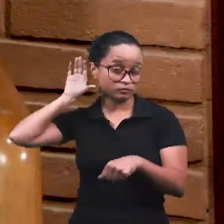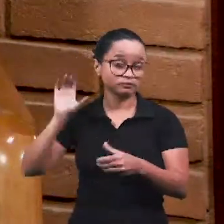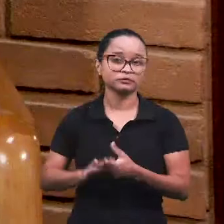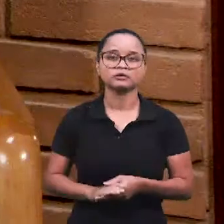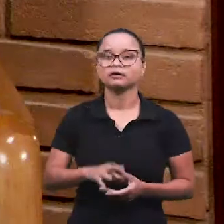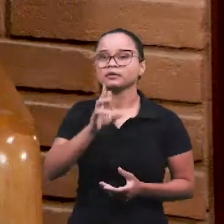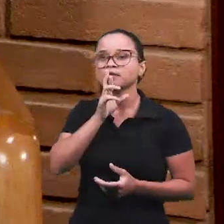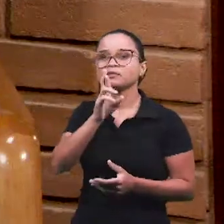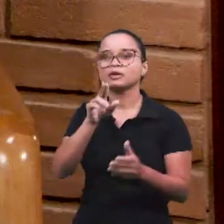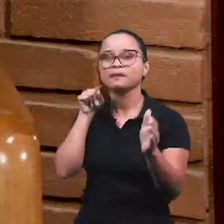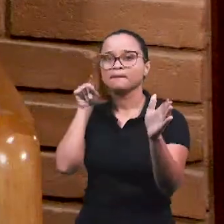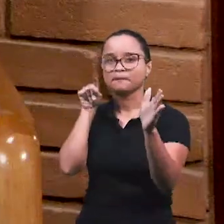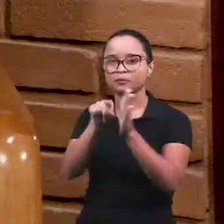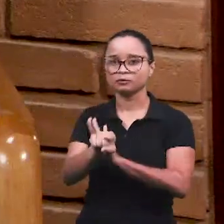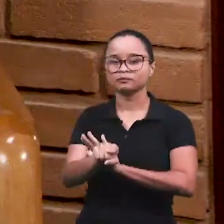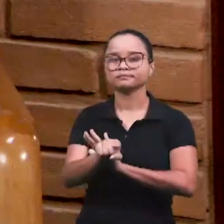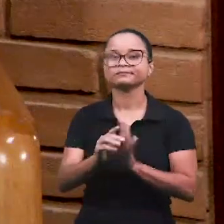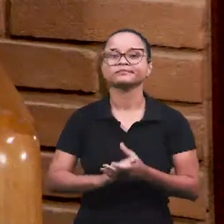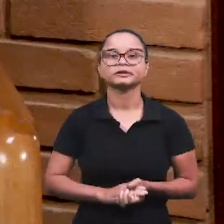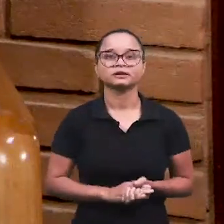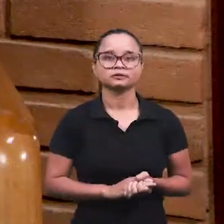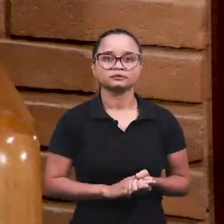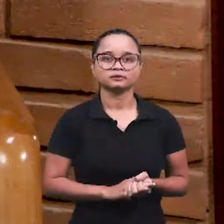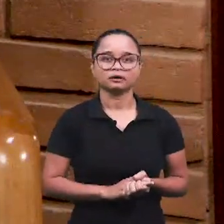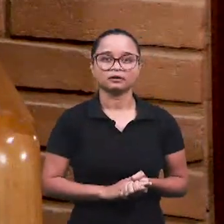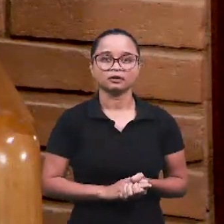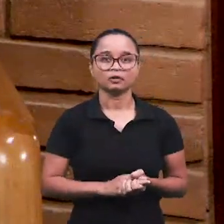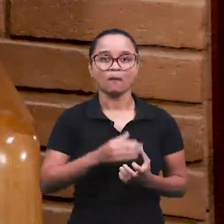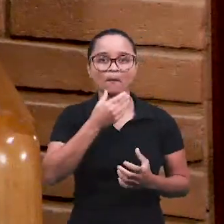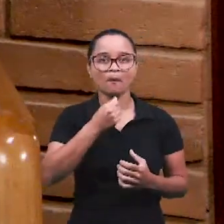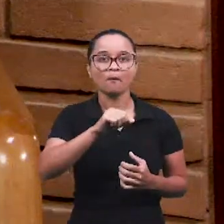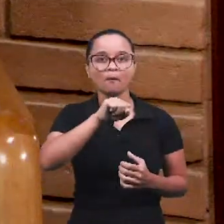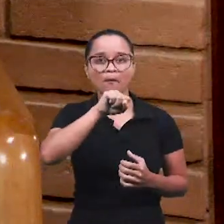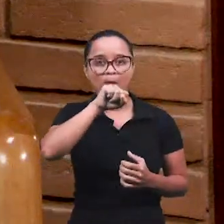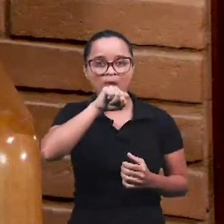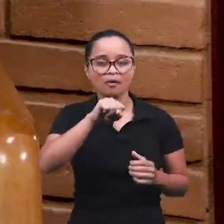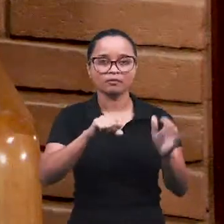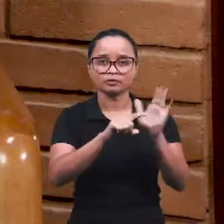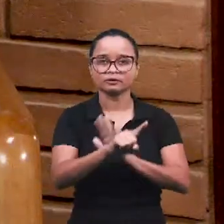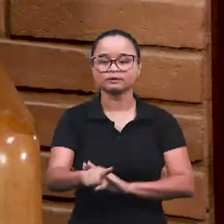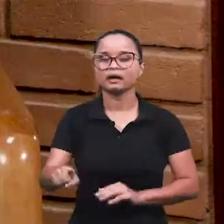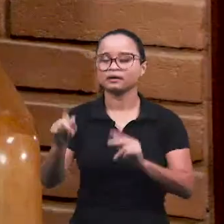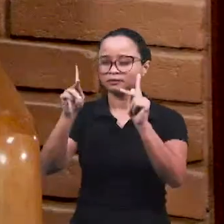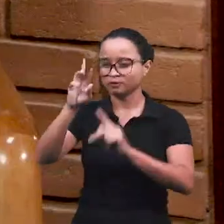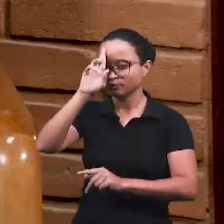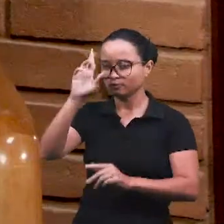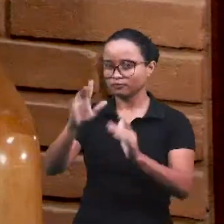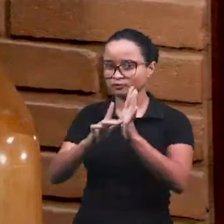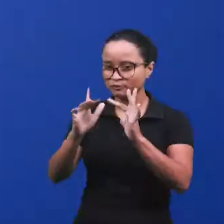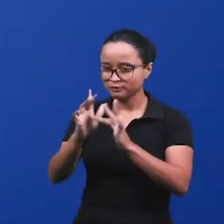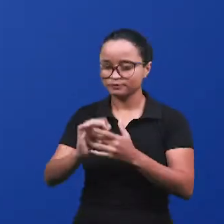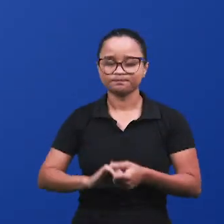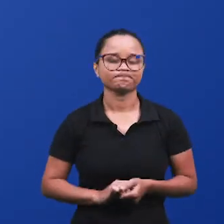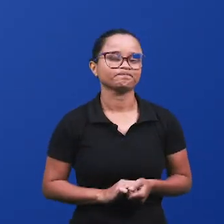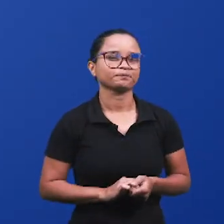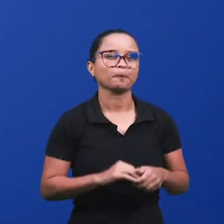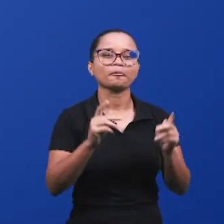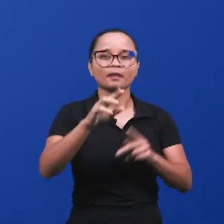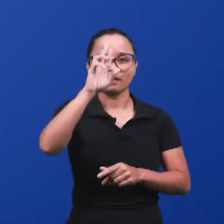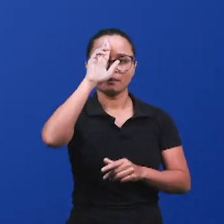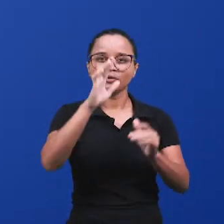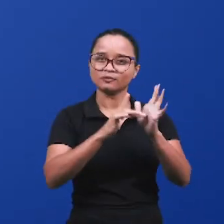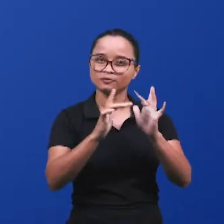respondendo a pergunta feita pelo pai e ela então vai dar a resposta. Maria Gabriela, a paz do Senhor Jesus. A paz do